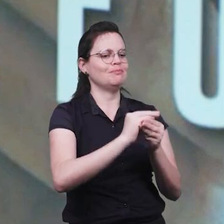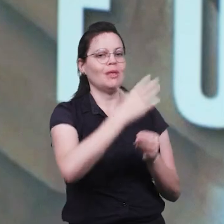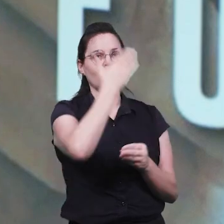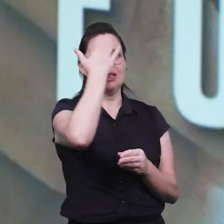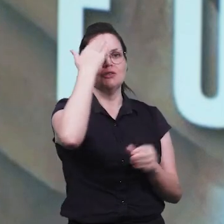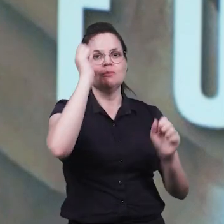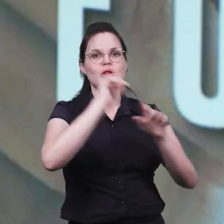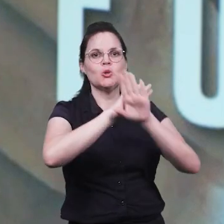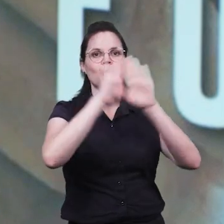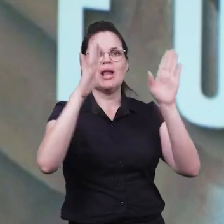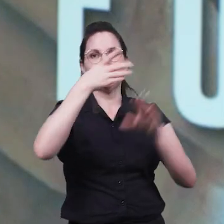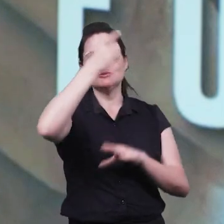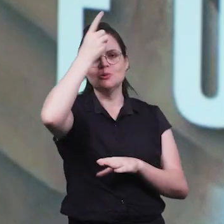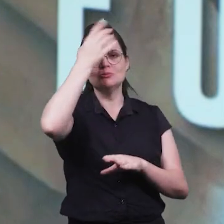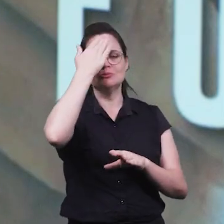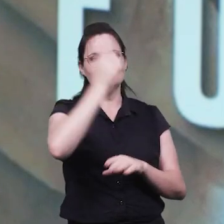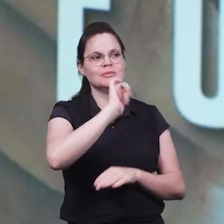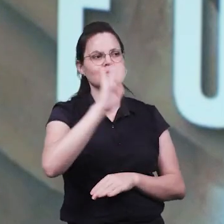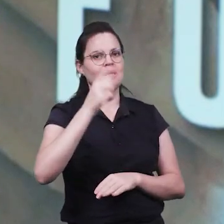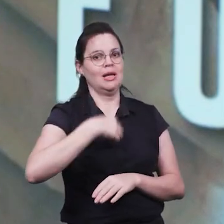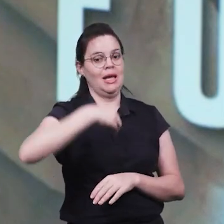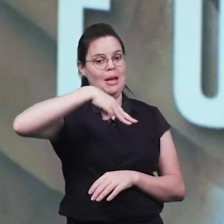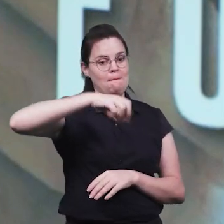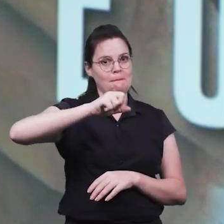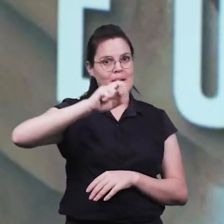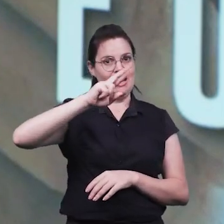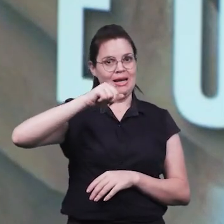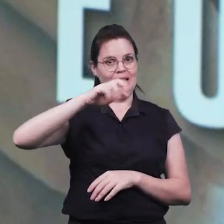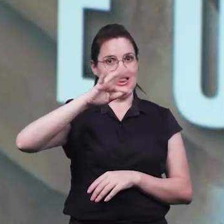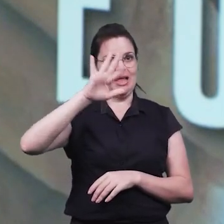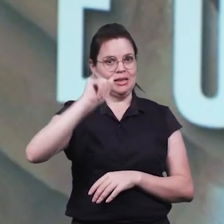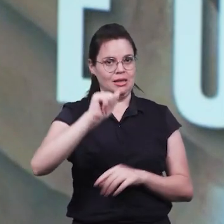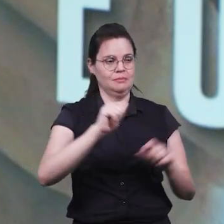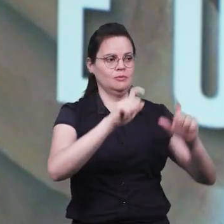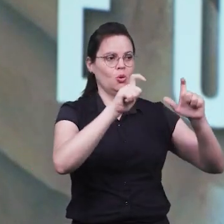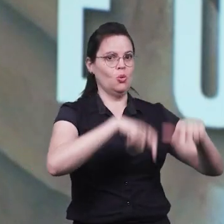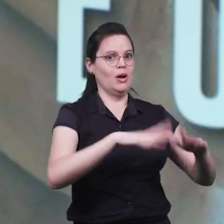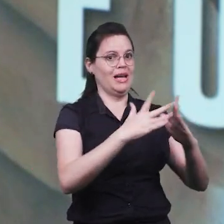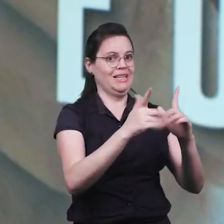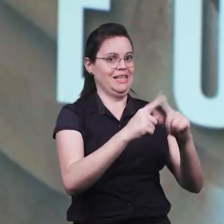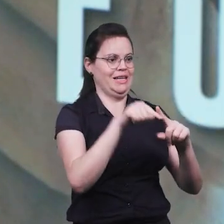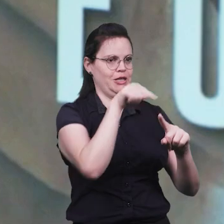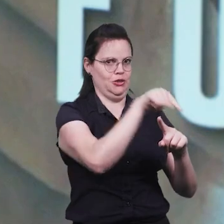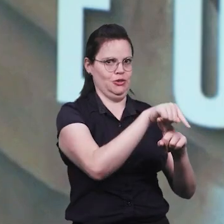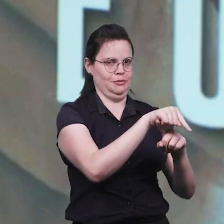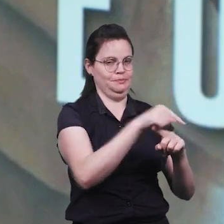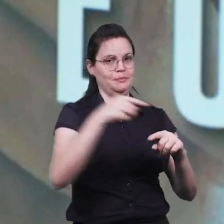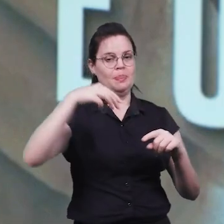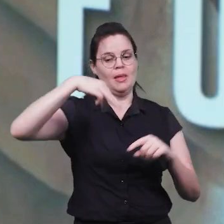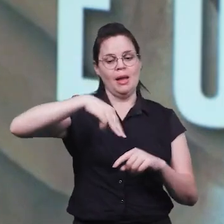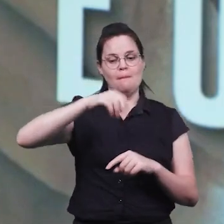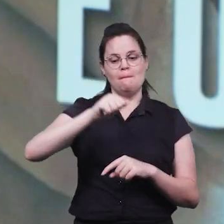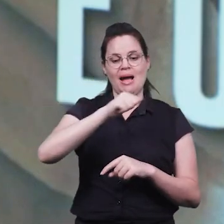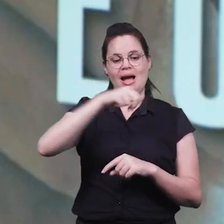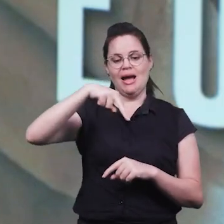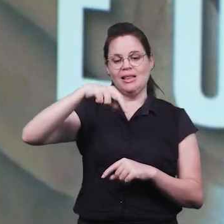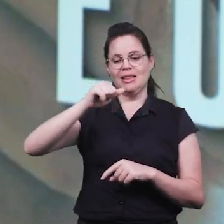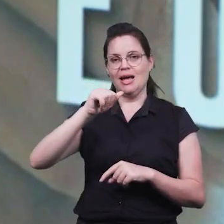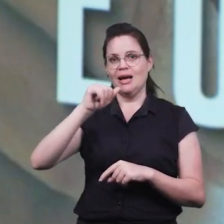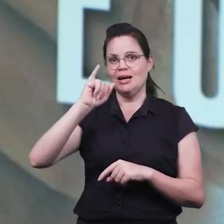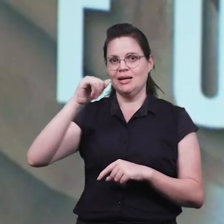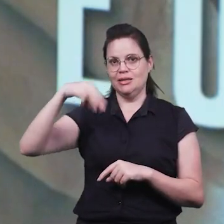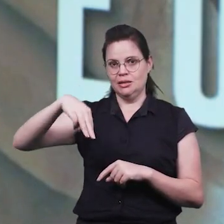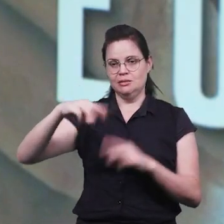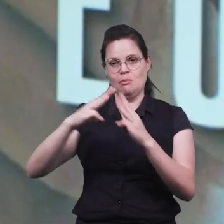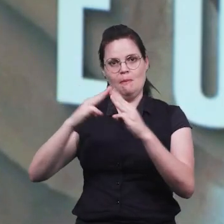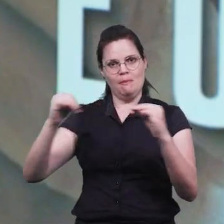nome, e que Manaim seria o lugar de uniformização da doutrina. Tanto é que hoje nós